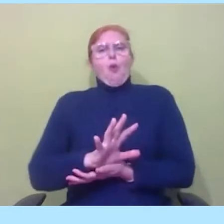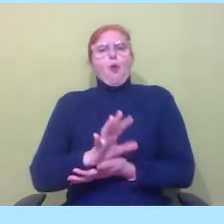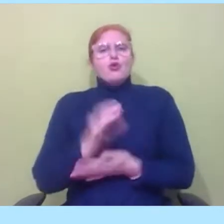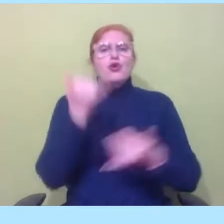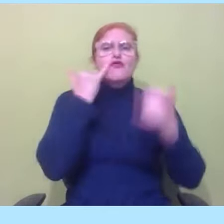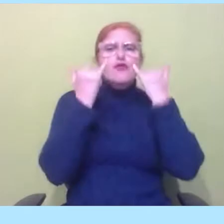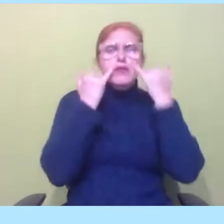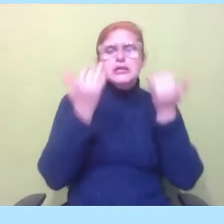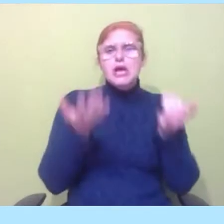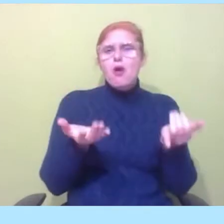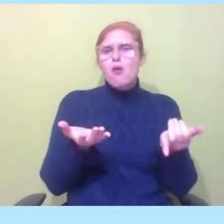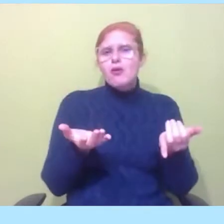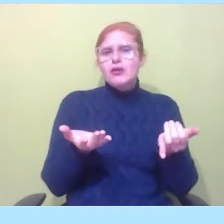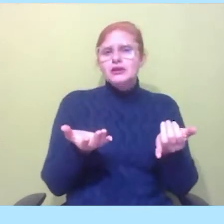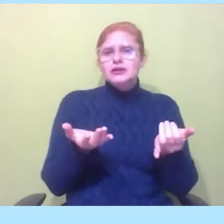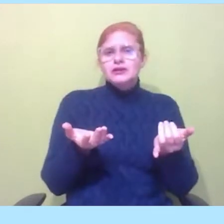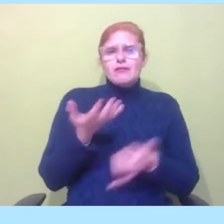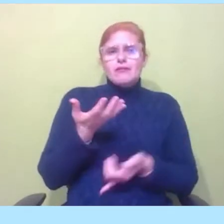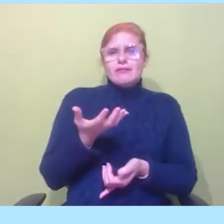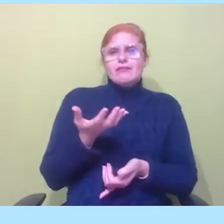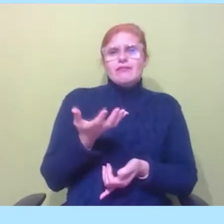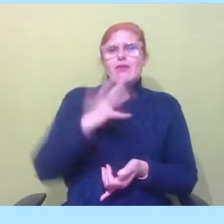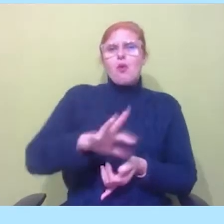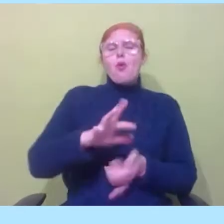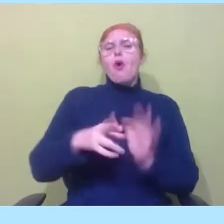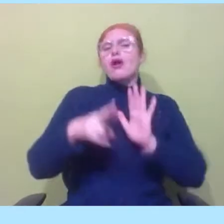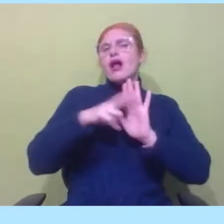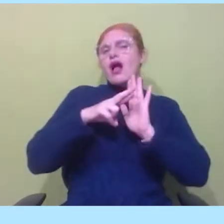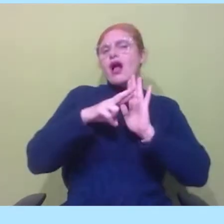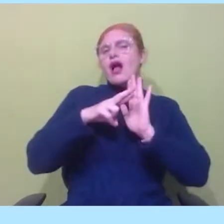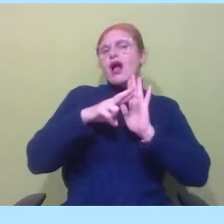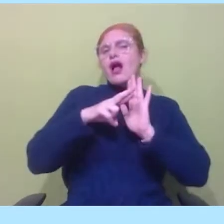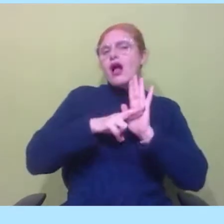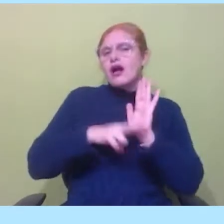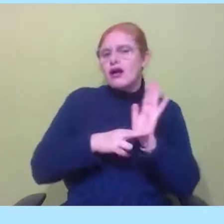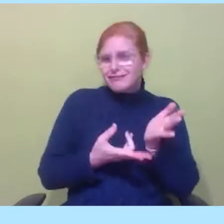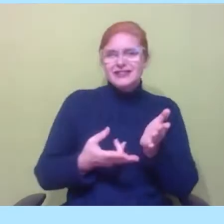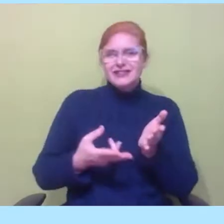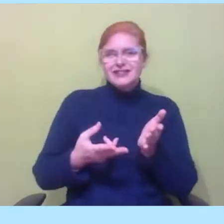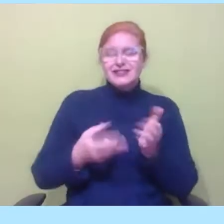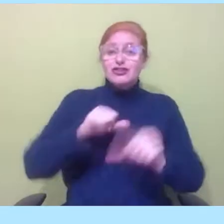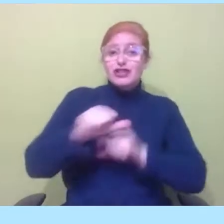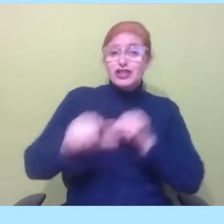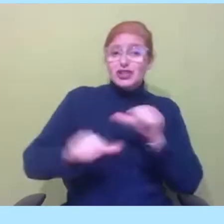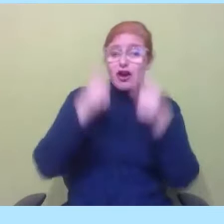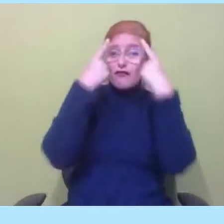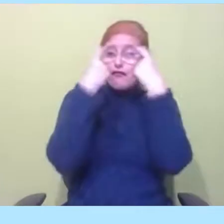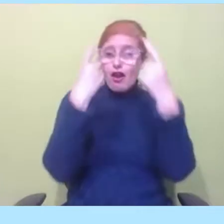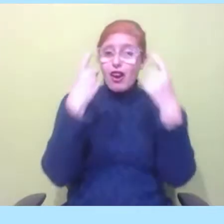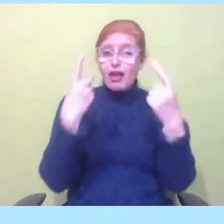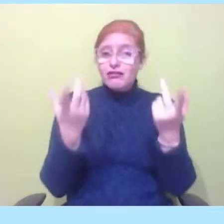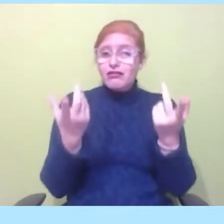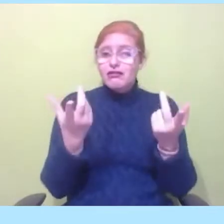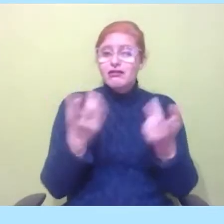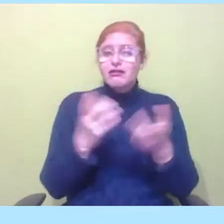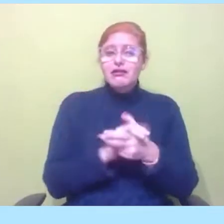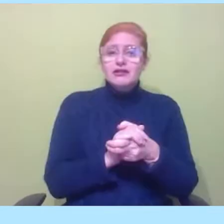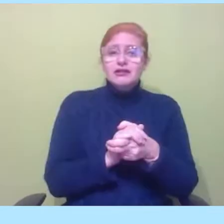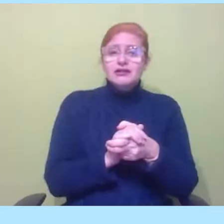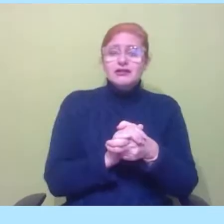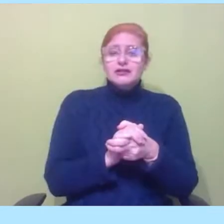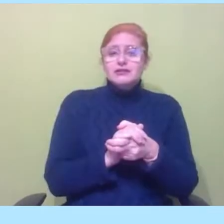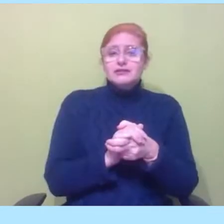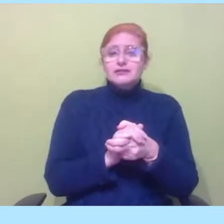uma contramedida mesmo, né? Um aparato de violência e que tem tudo a ver,